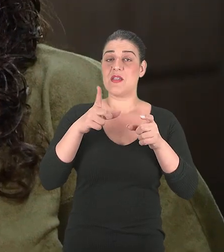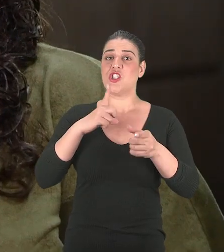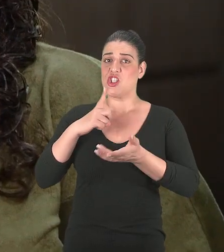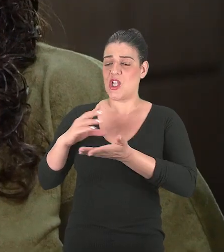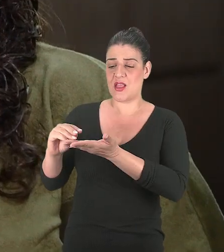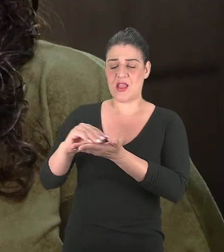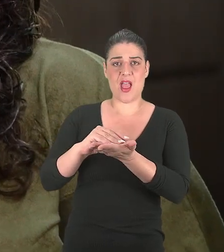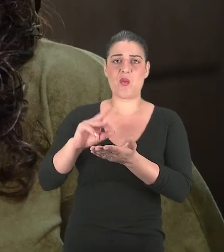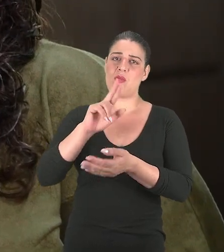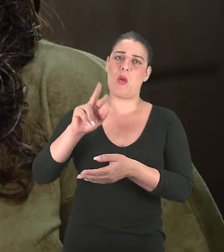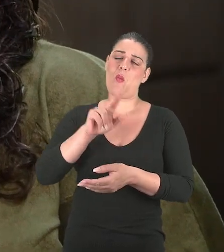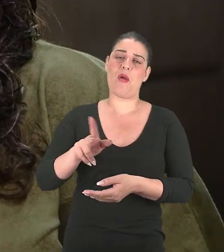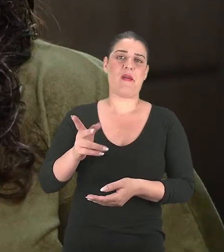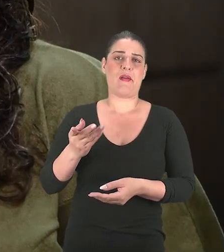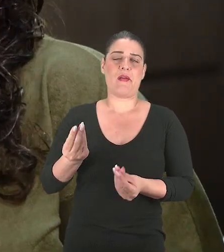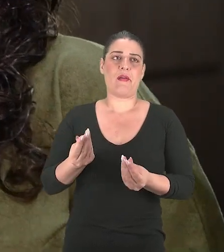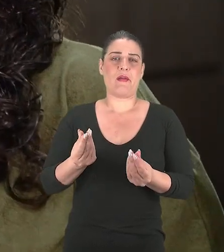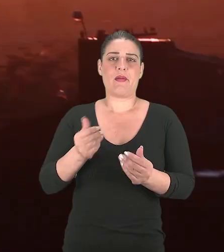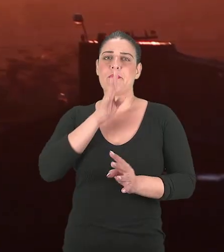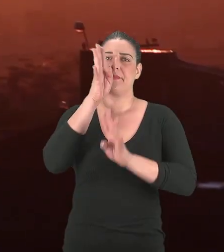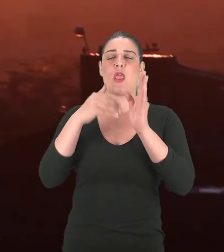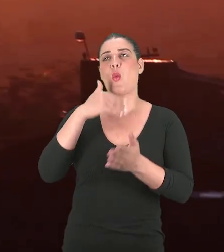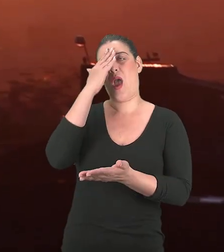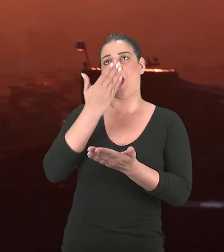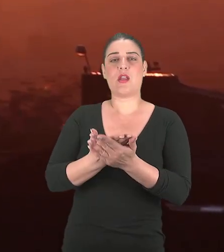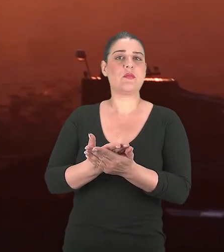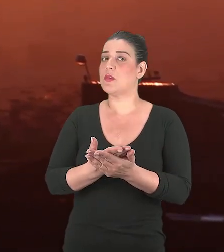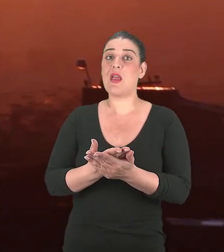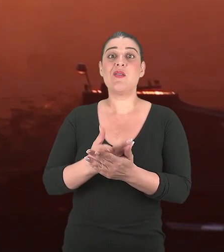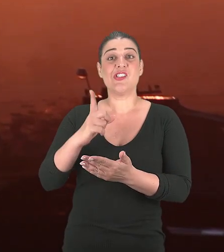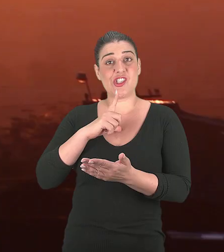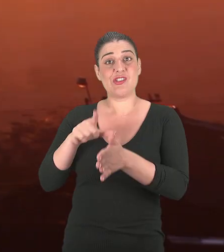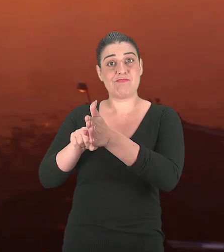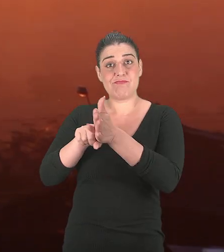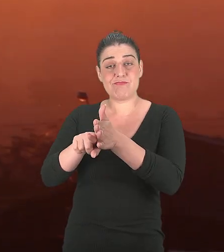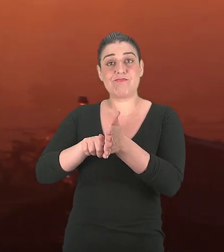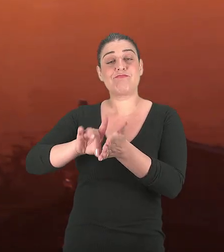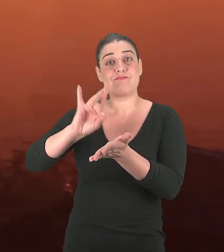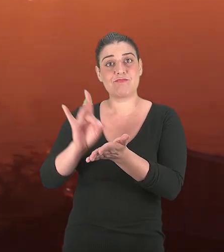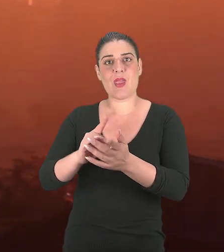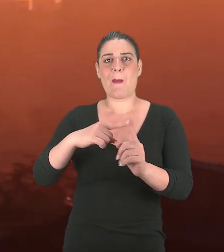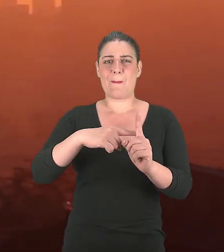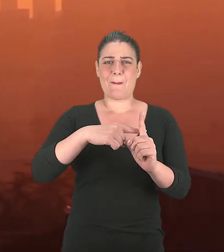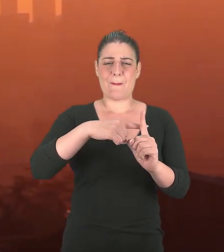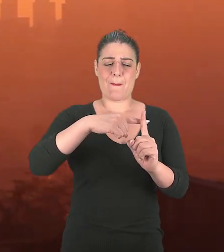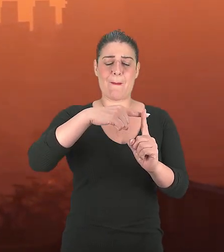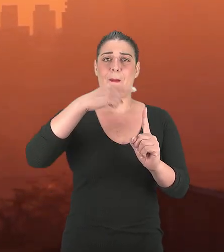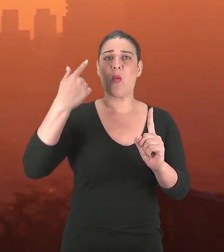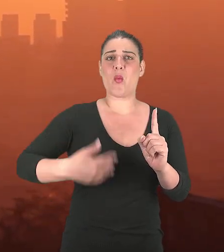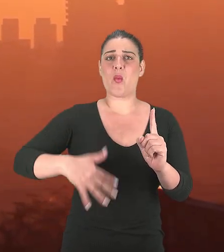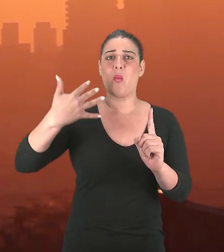dados, não é mais assim, eu acredito ou não, porque a gente tem medidas. Realmente a temperatura